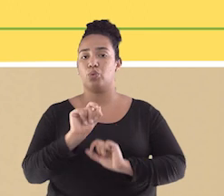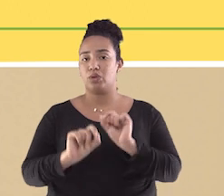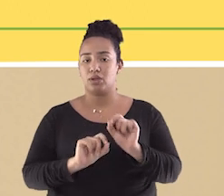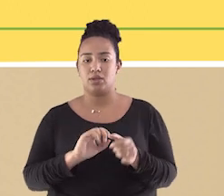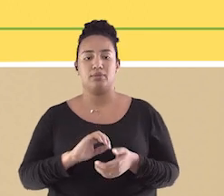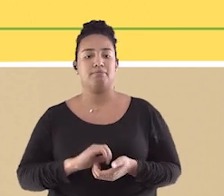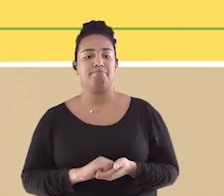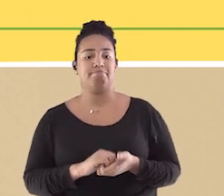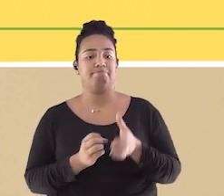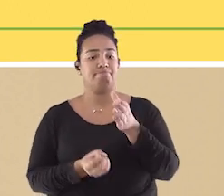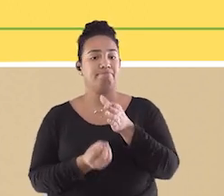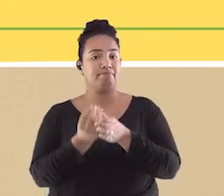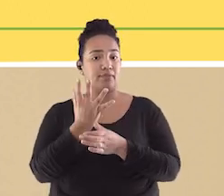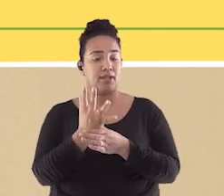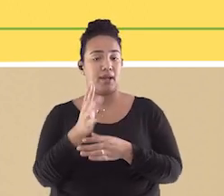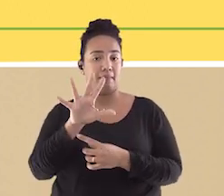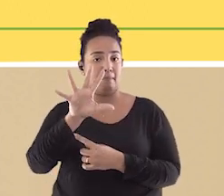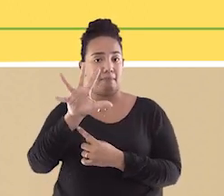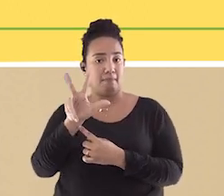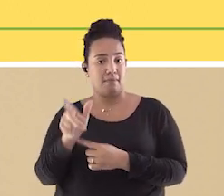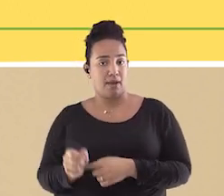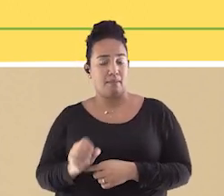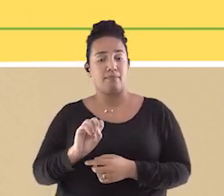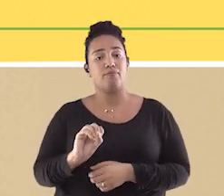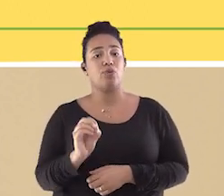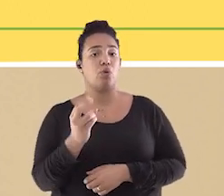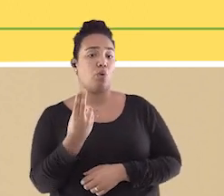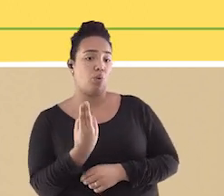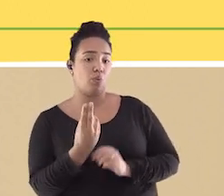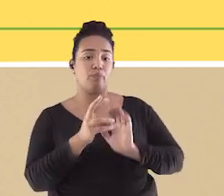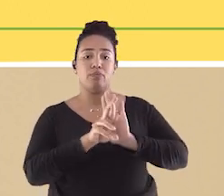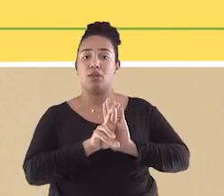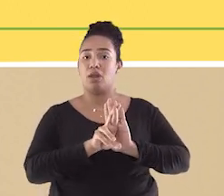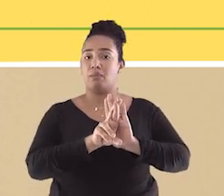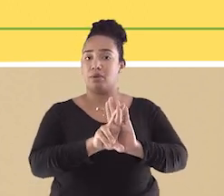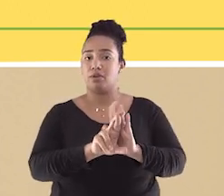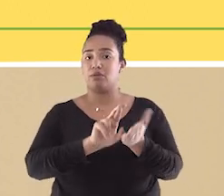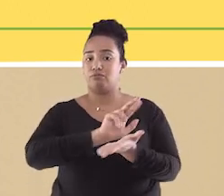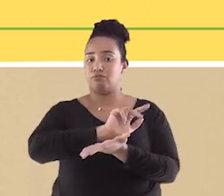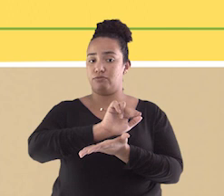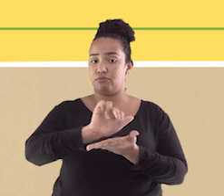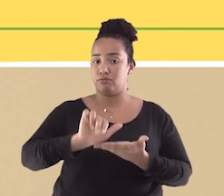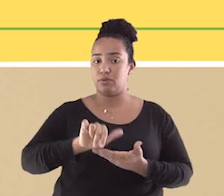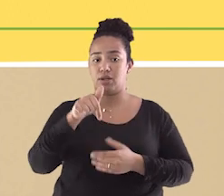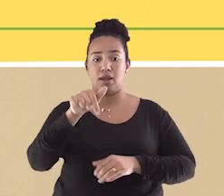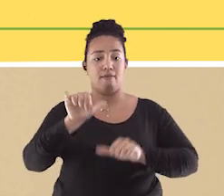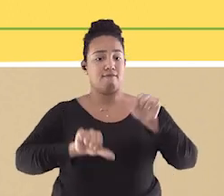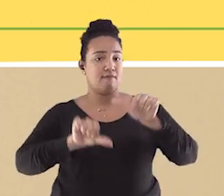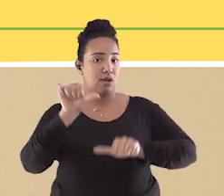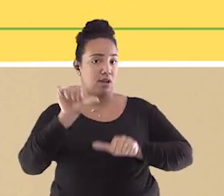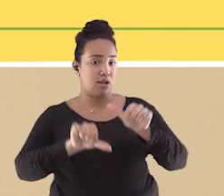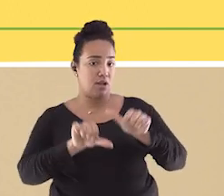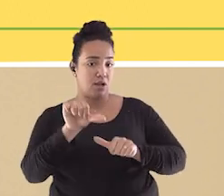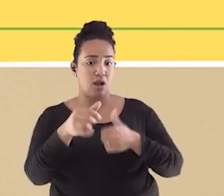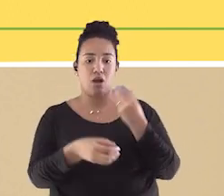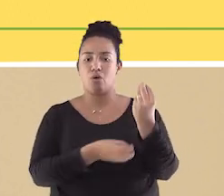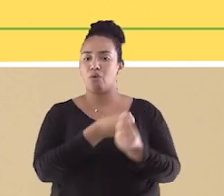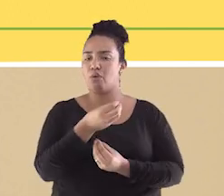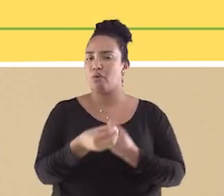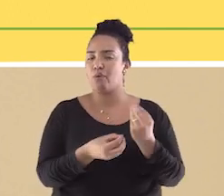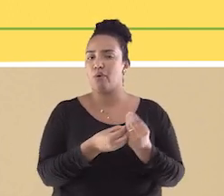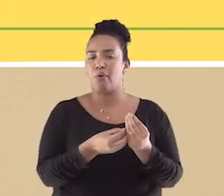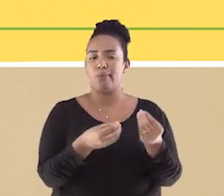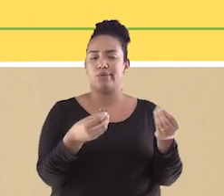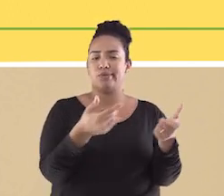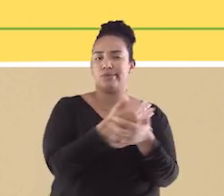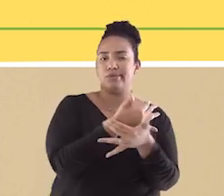de elaborar mapas ou outras formas de representação cartográfica para analisar as redes e as dinâmicas